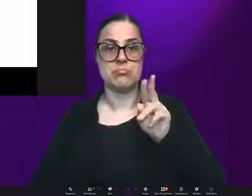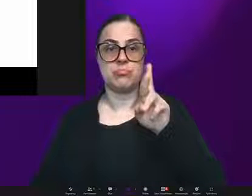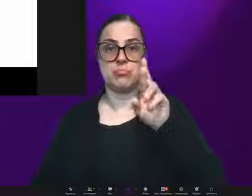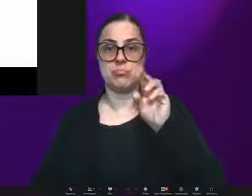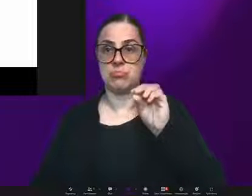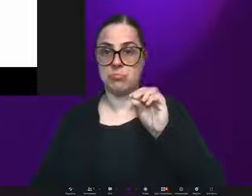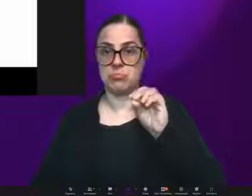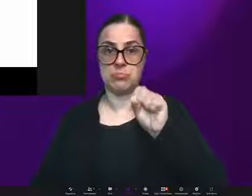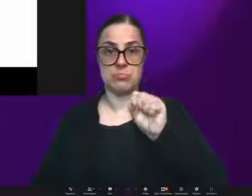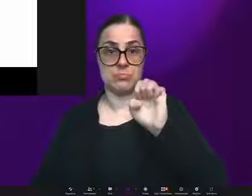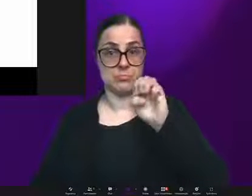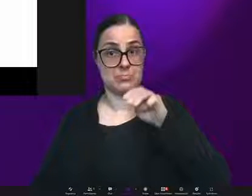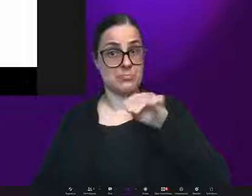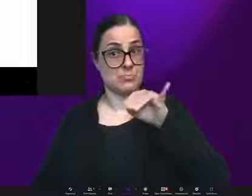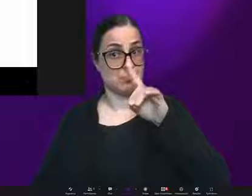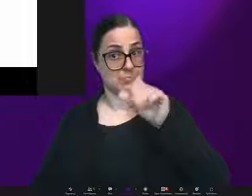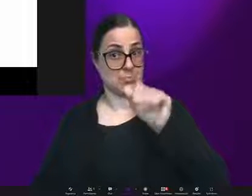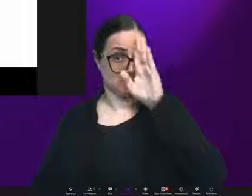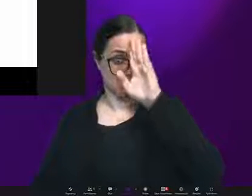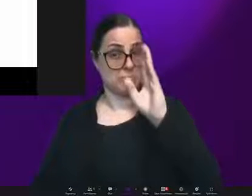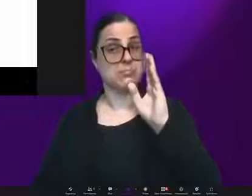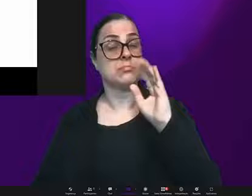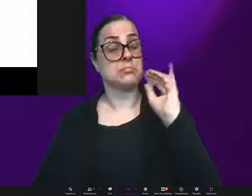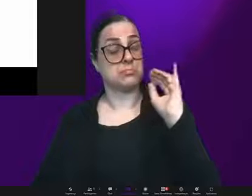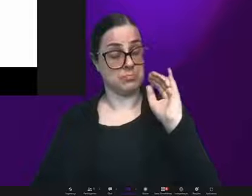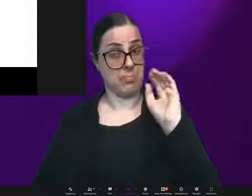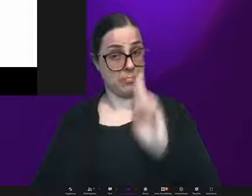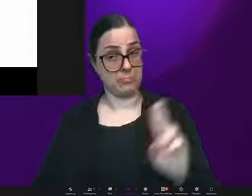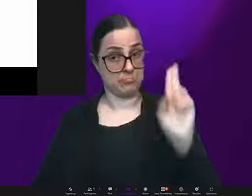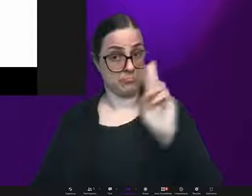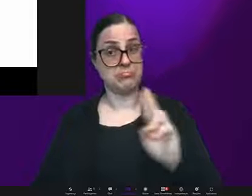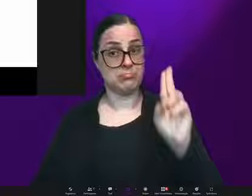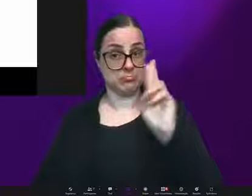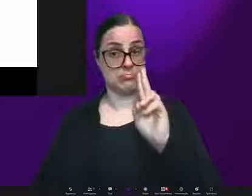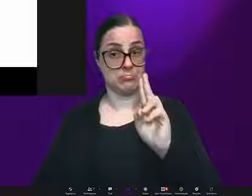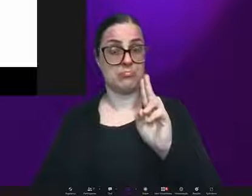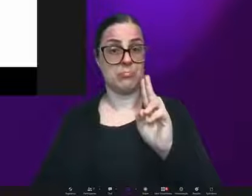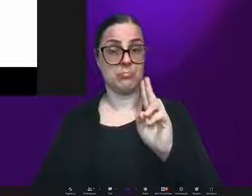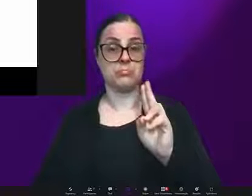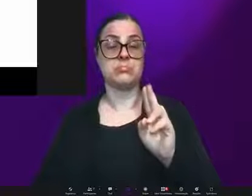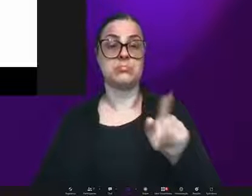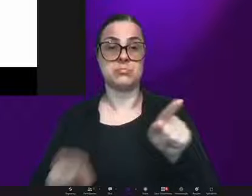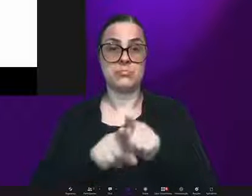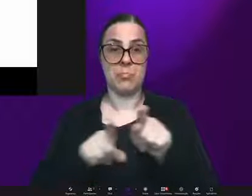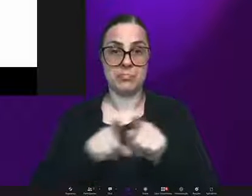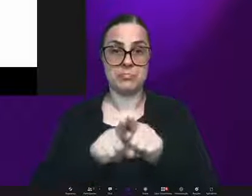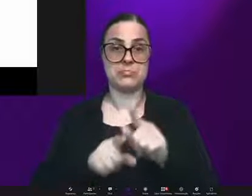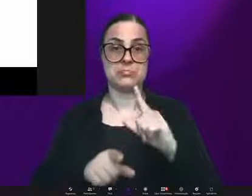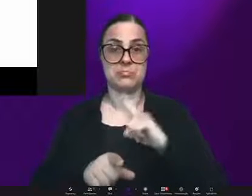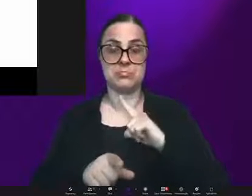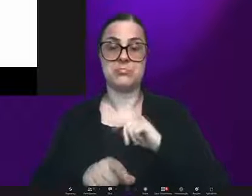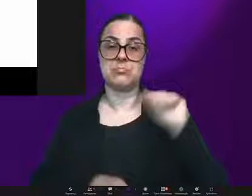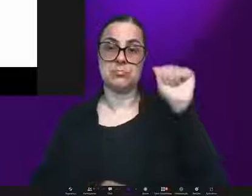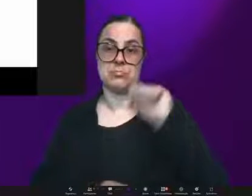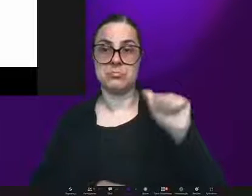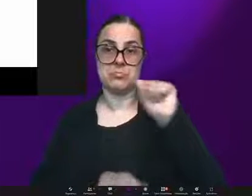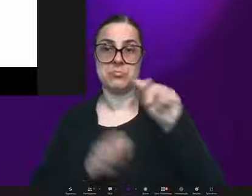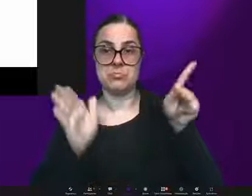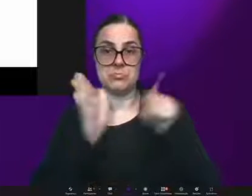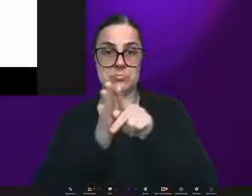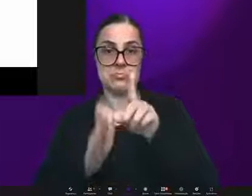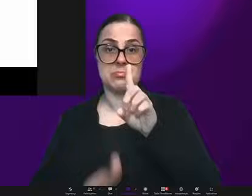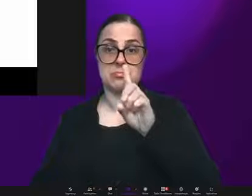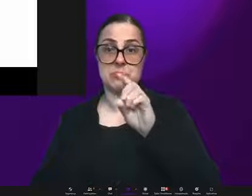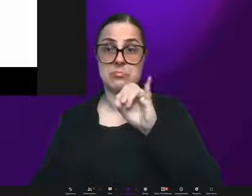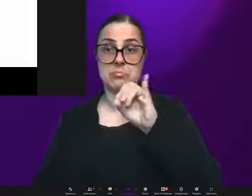como diurético, a associação, sempre tendo como base a furosemida e outros diuréticos, o teste de estresse